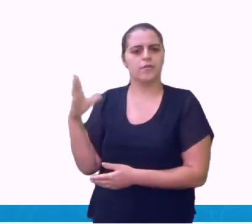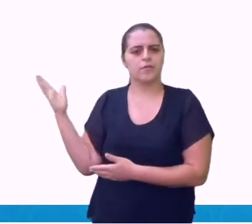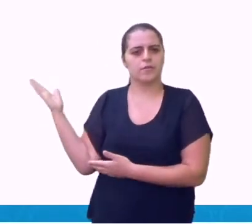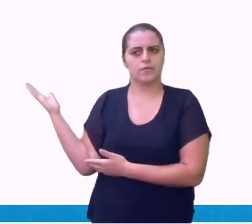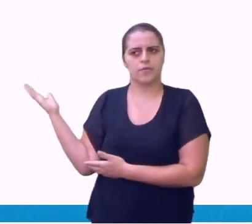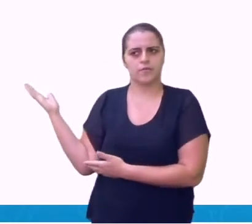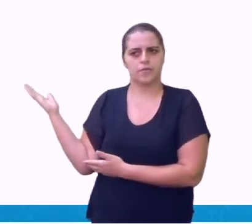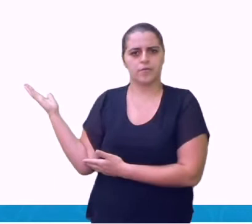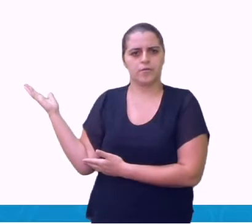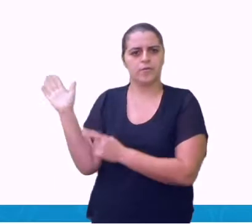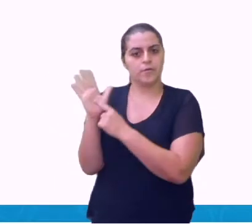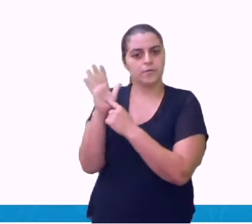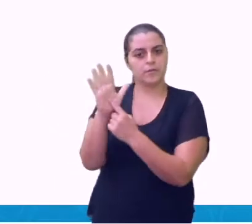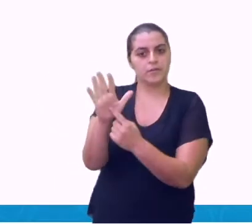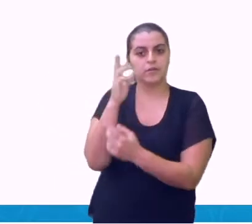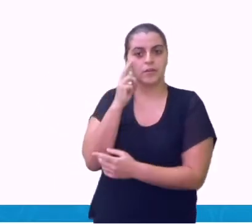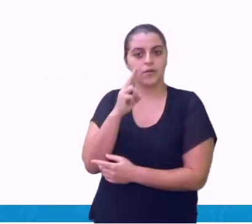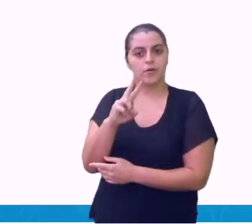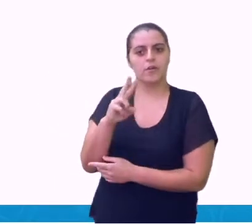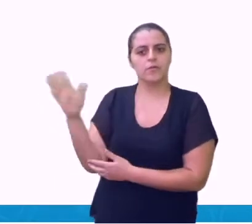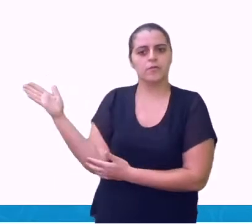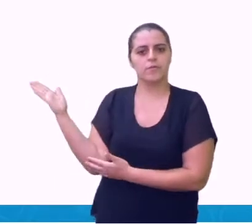forma para vocês. Por exemplo,